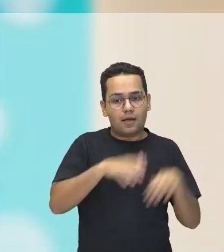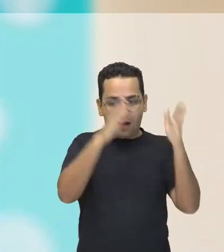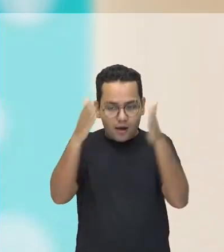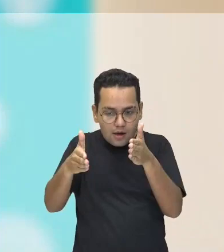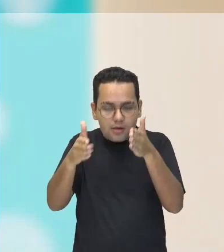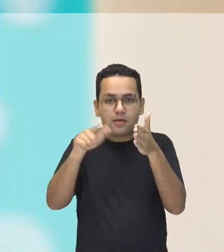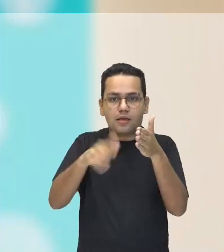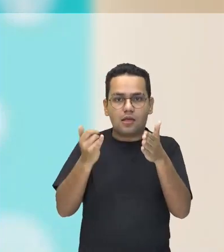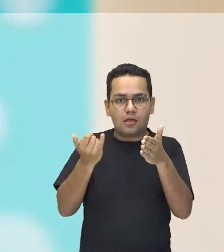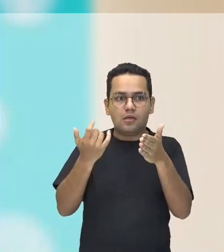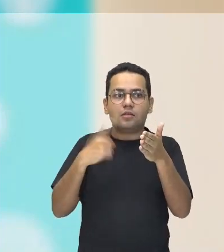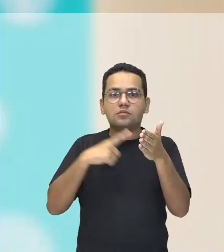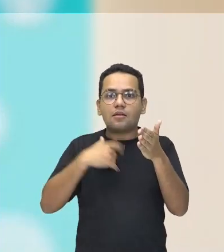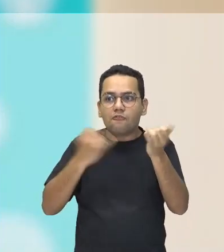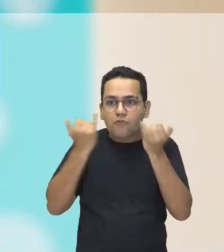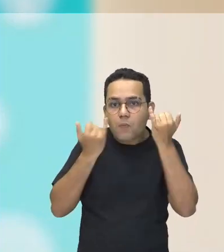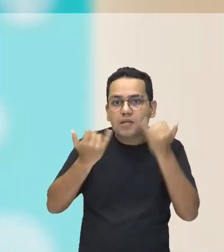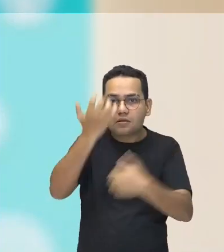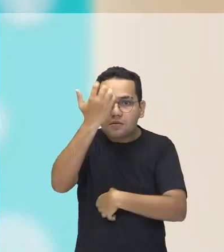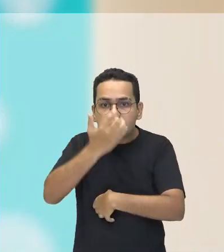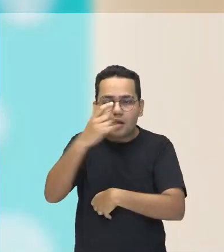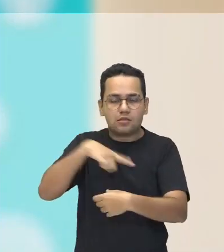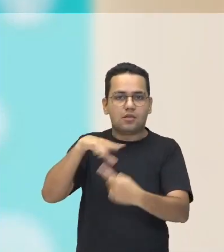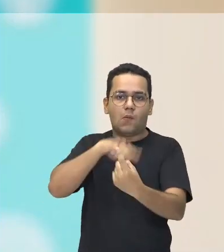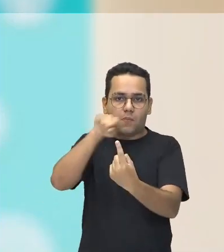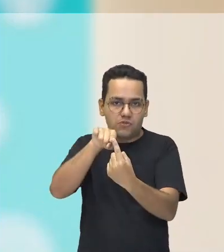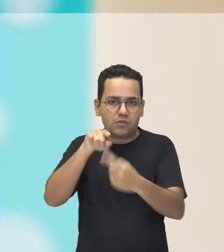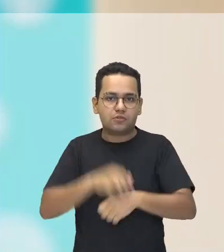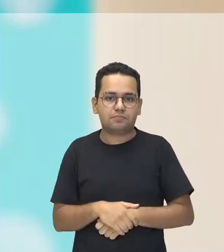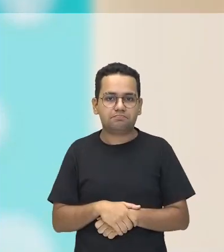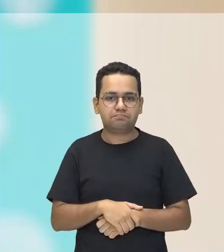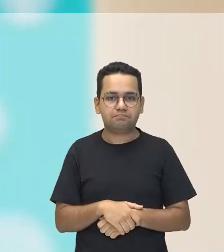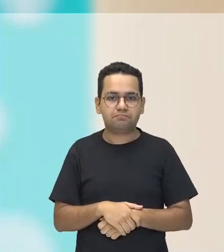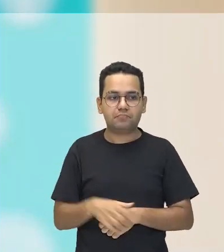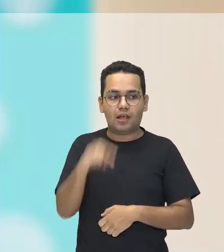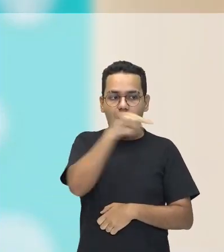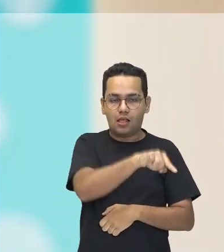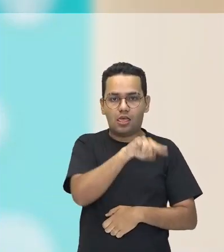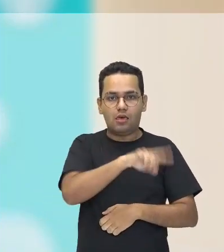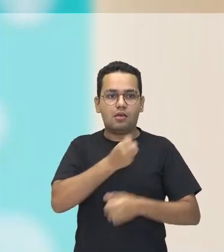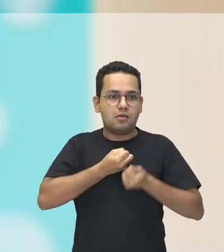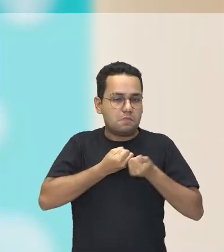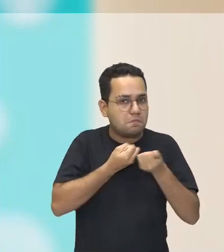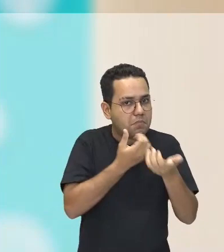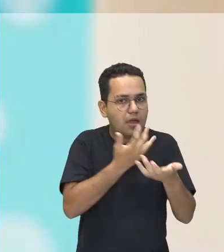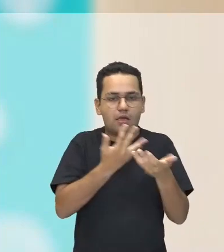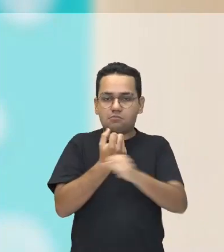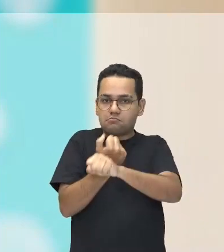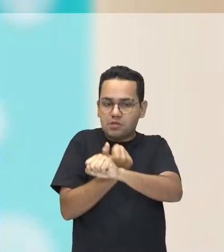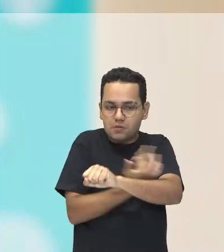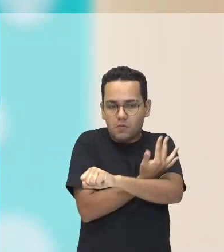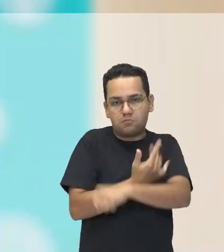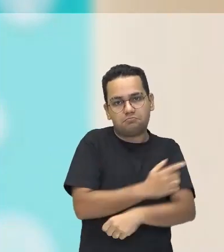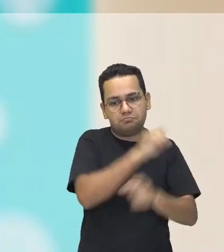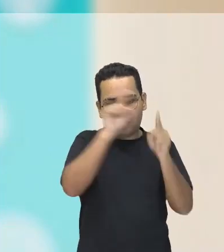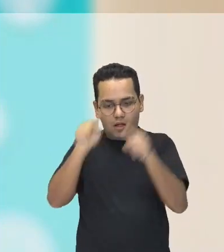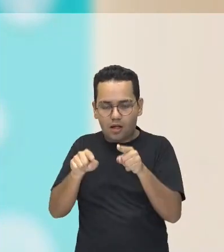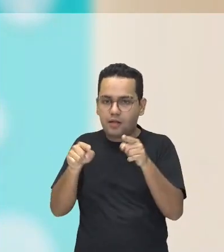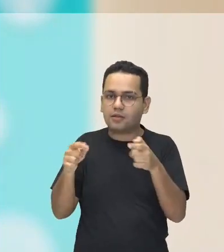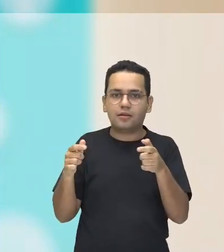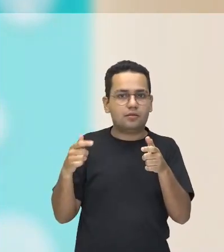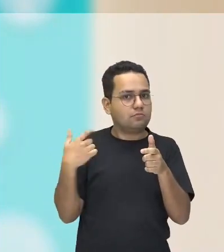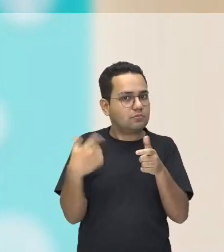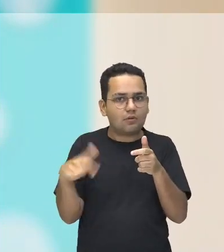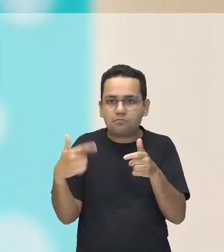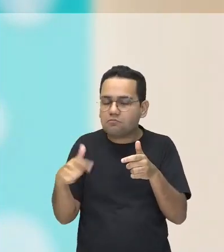texto mais sério, mais objetivo. No primeiro texto, eu expresso as minhas emoções. Já no segundo texto, eu não tenho